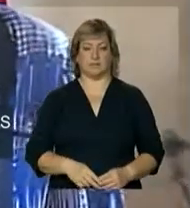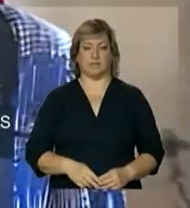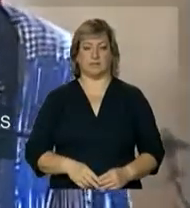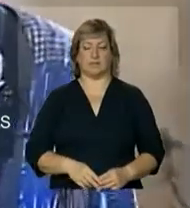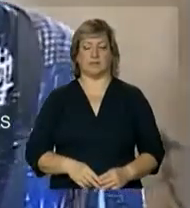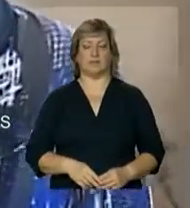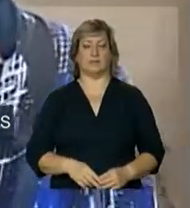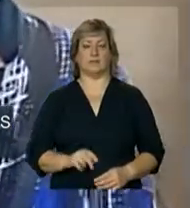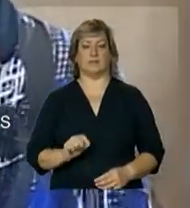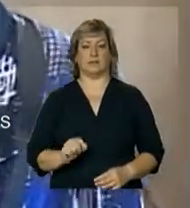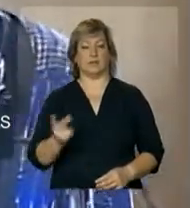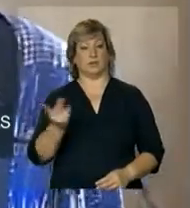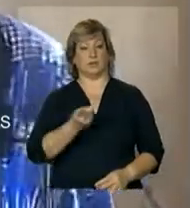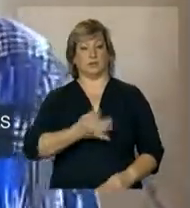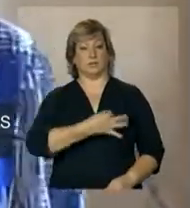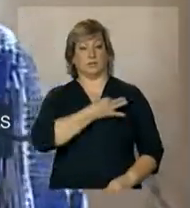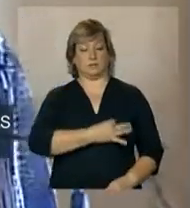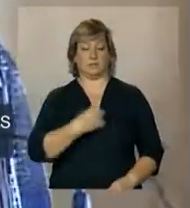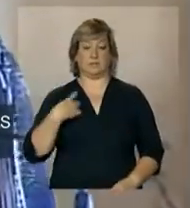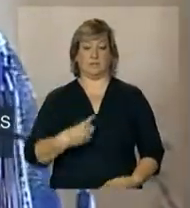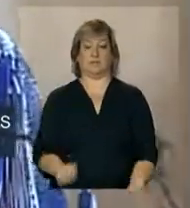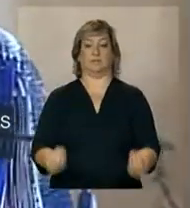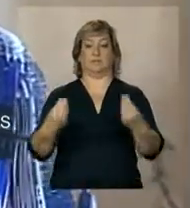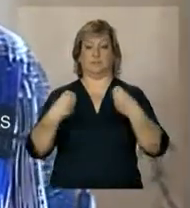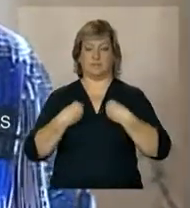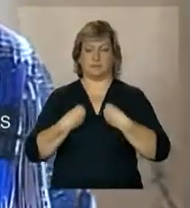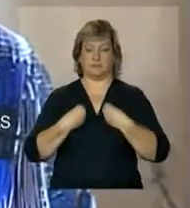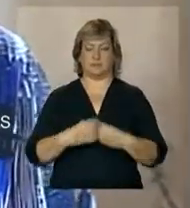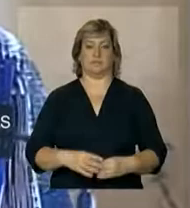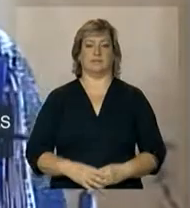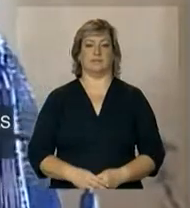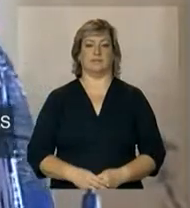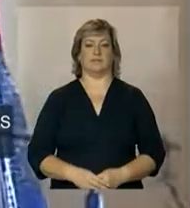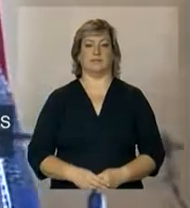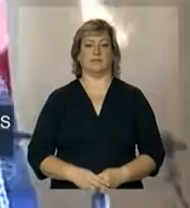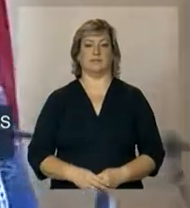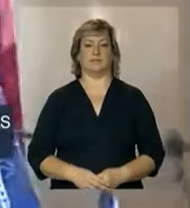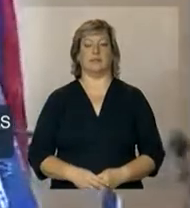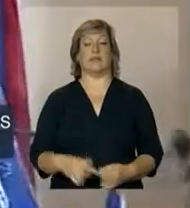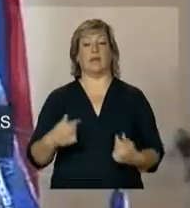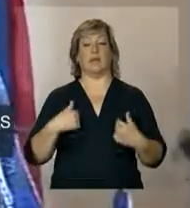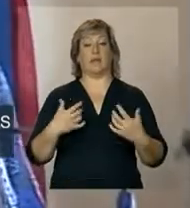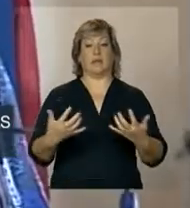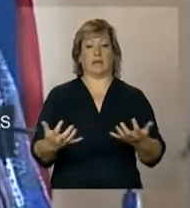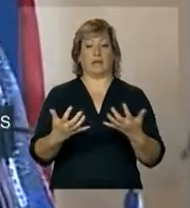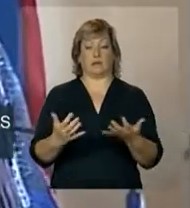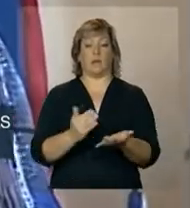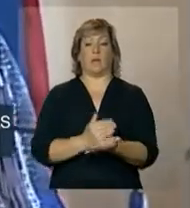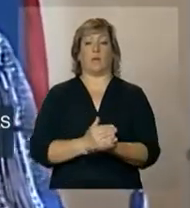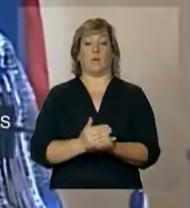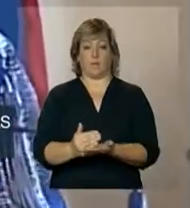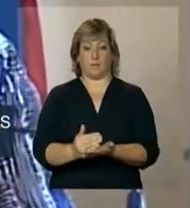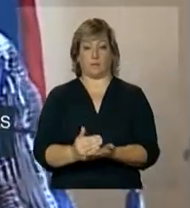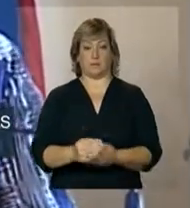duas medalhas que me foram atribuídas. E eu quero começar,